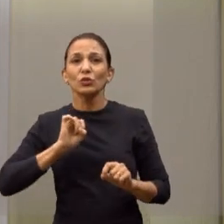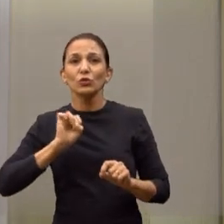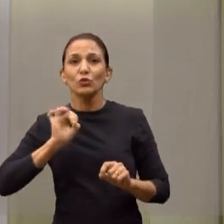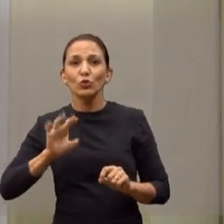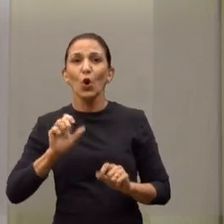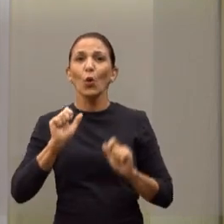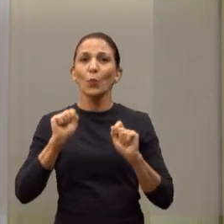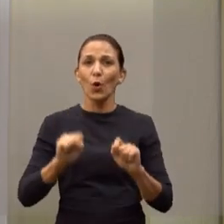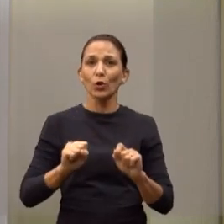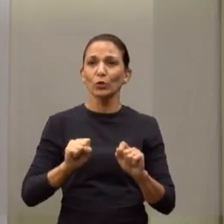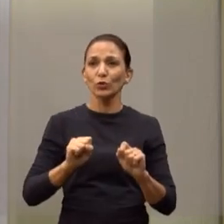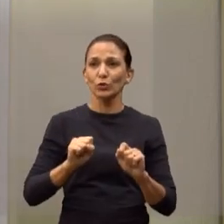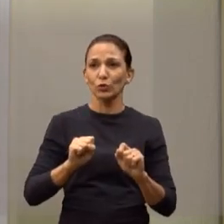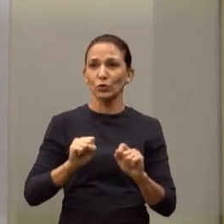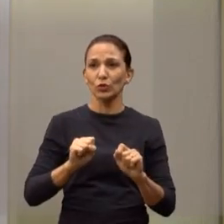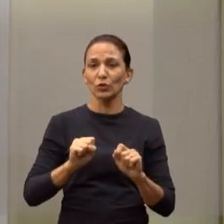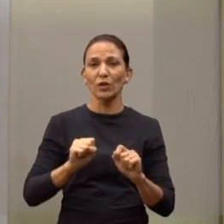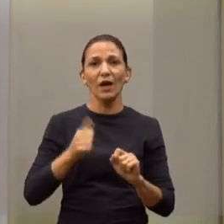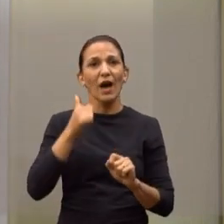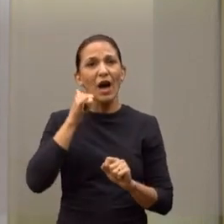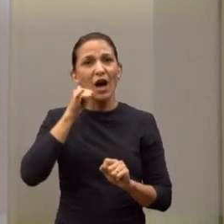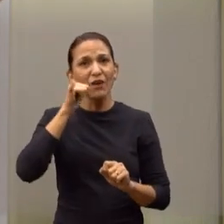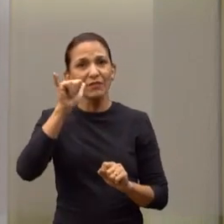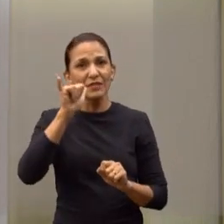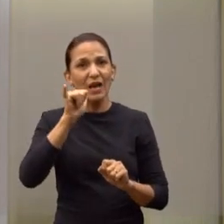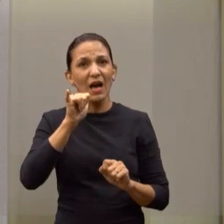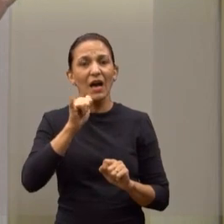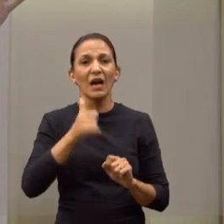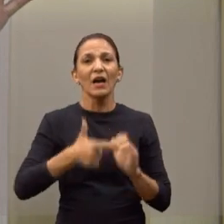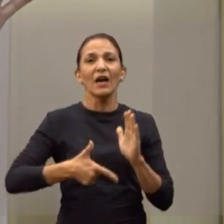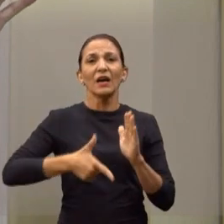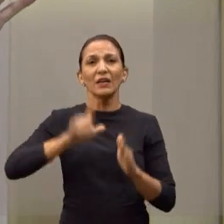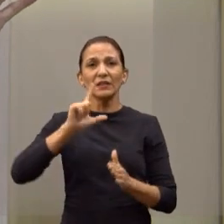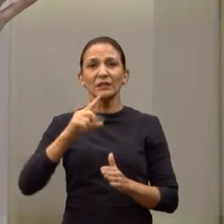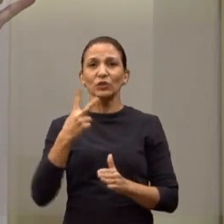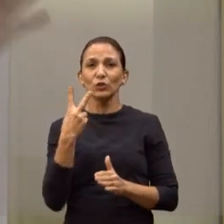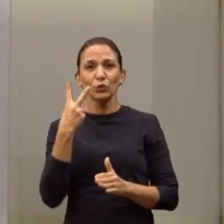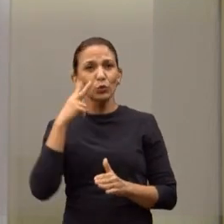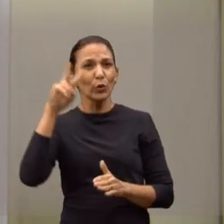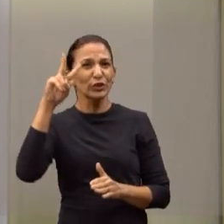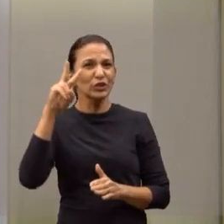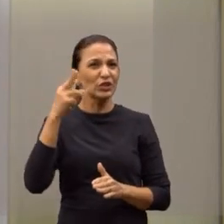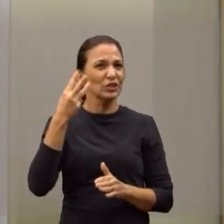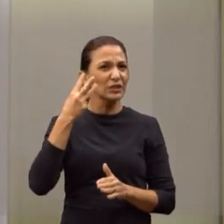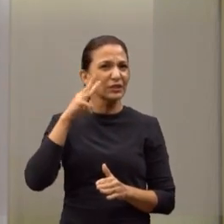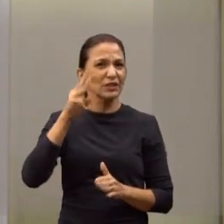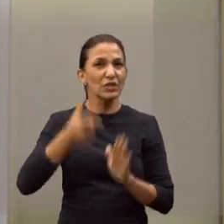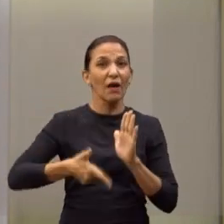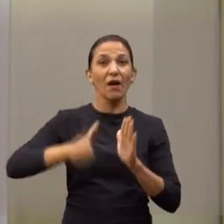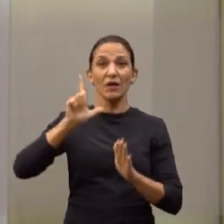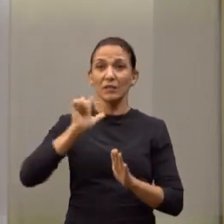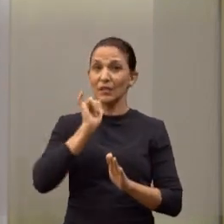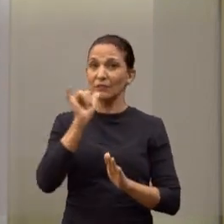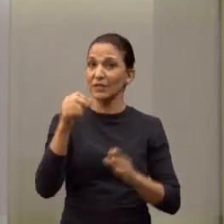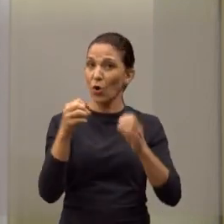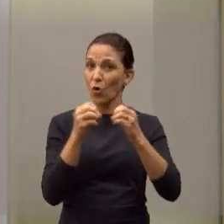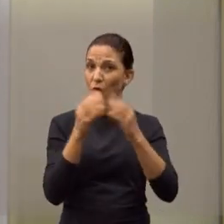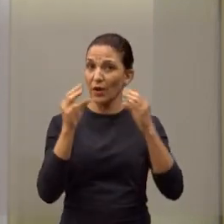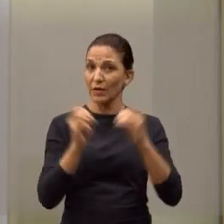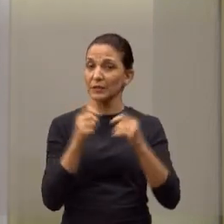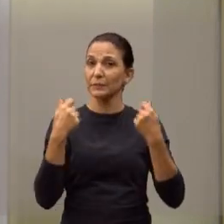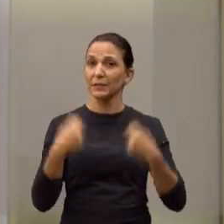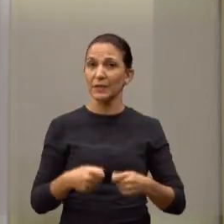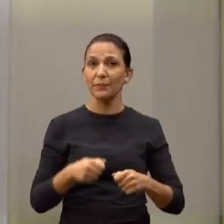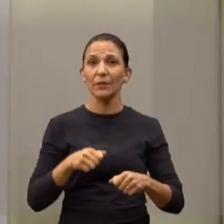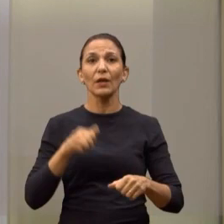com dois dias um dia de aviso avisando que vai ter necessidade da hora extra ponto aí falta um